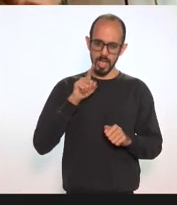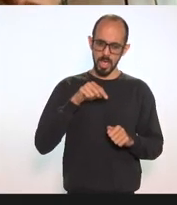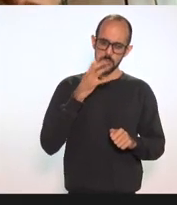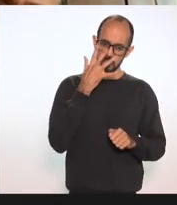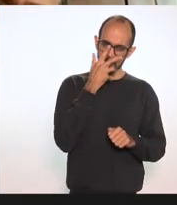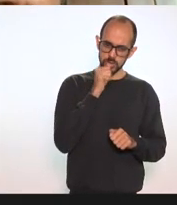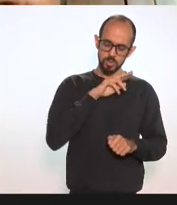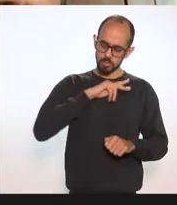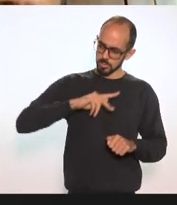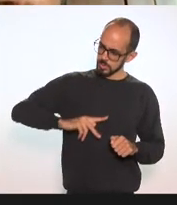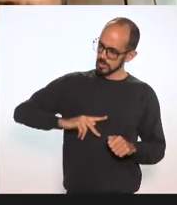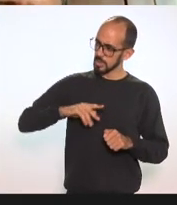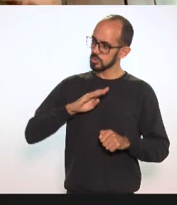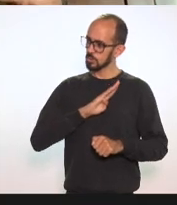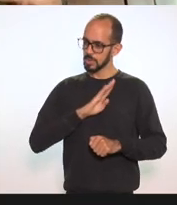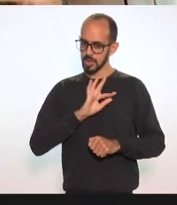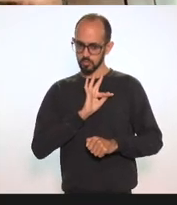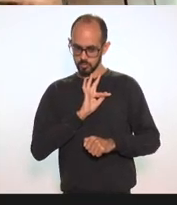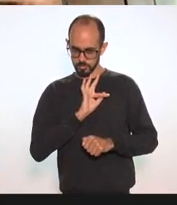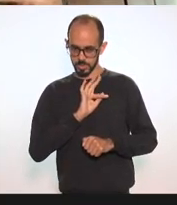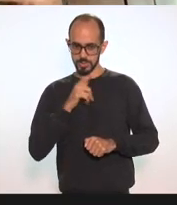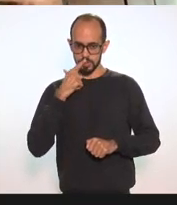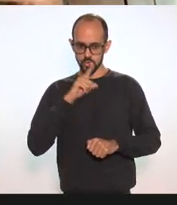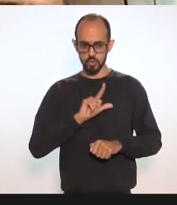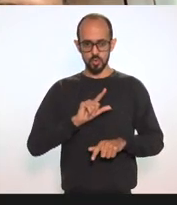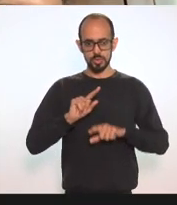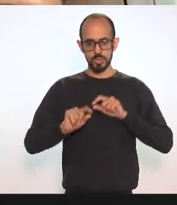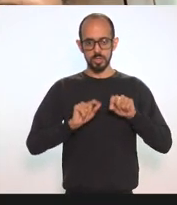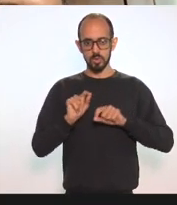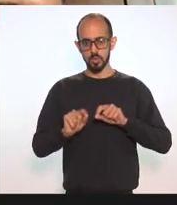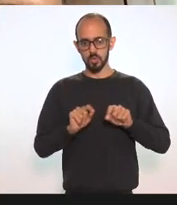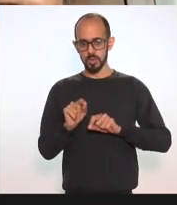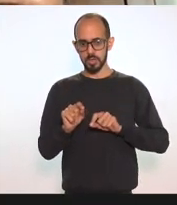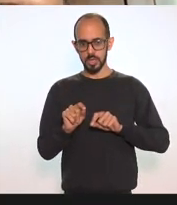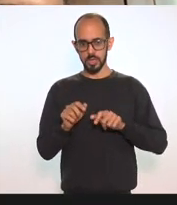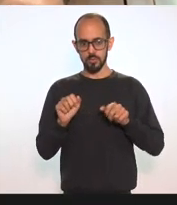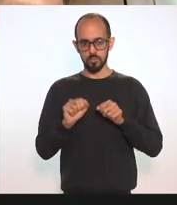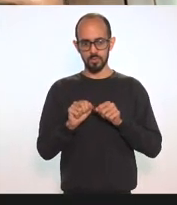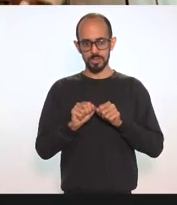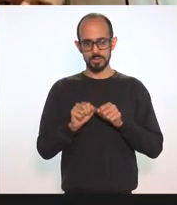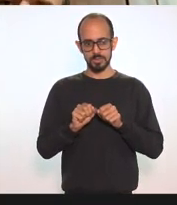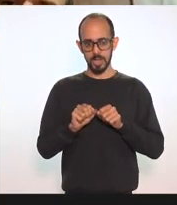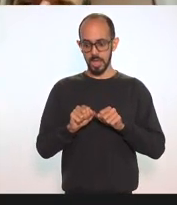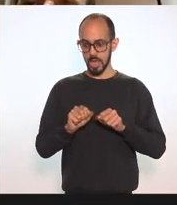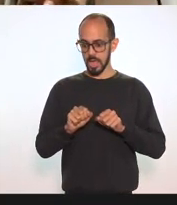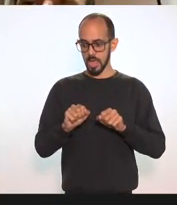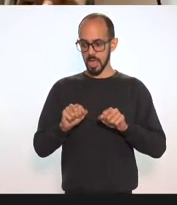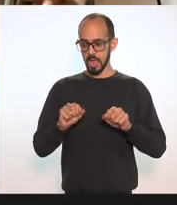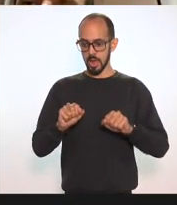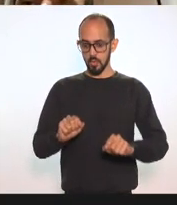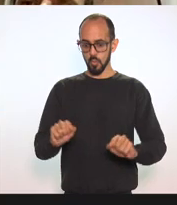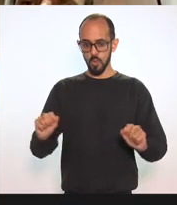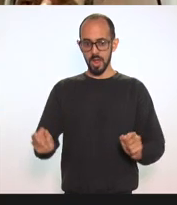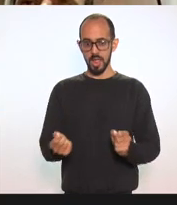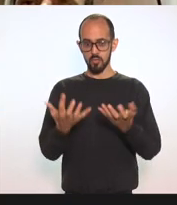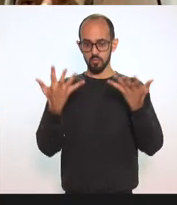que na Baixada a gente conseguia fazer atos ecumênicos na época do Dom Adriano Hipólito,